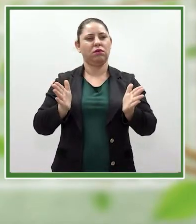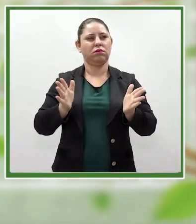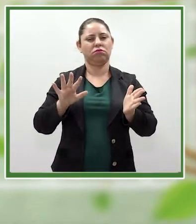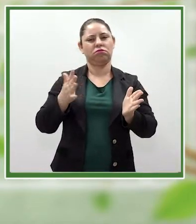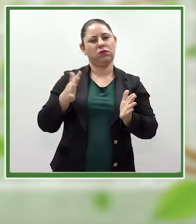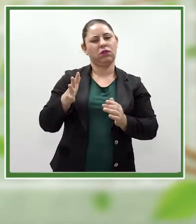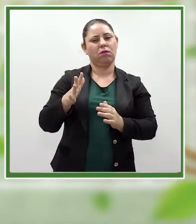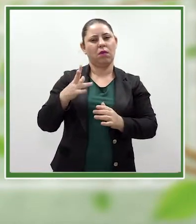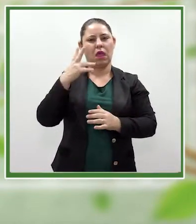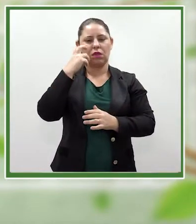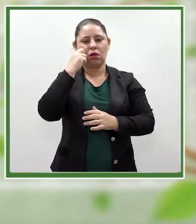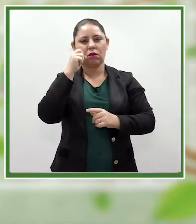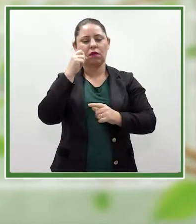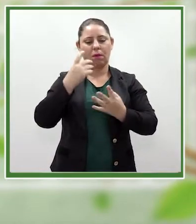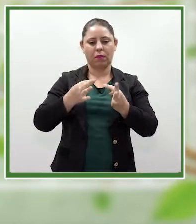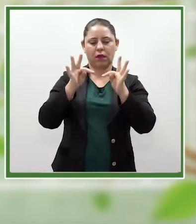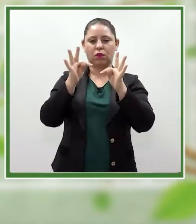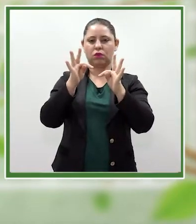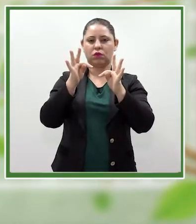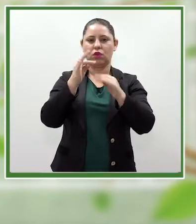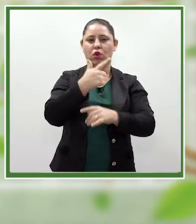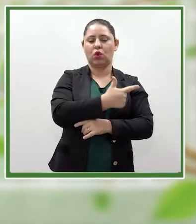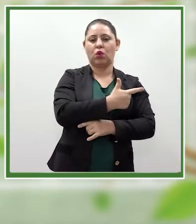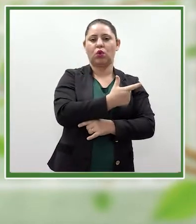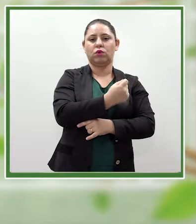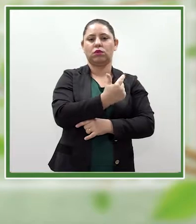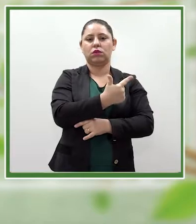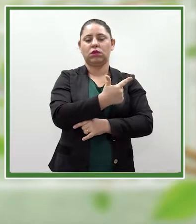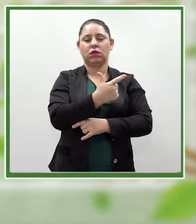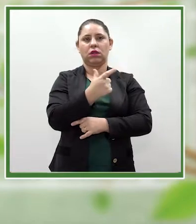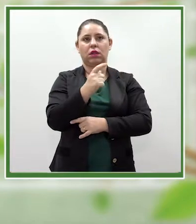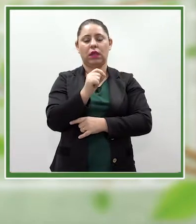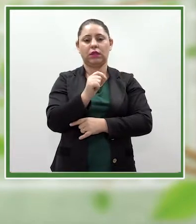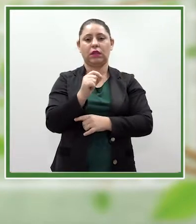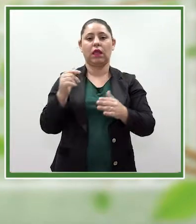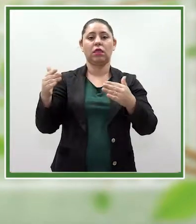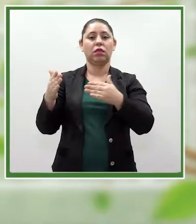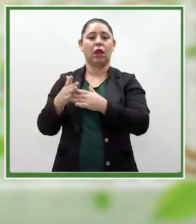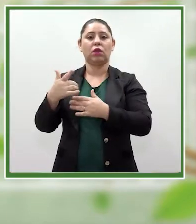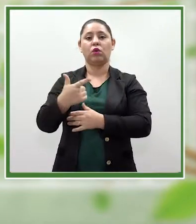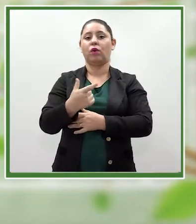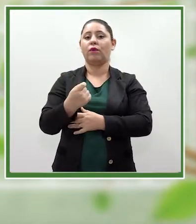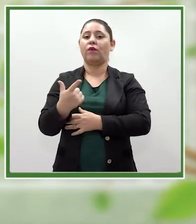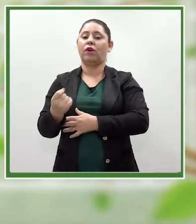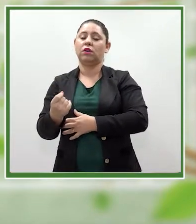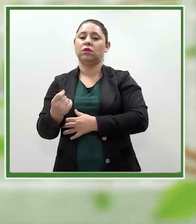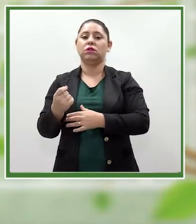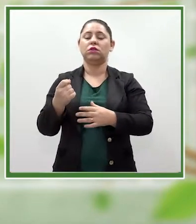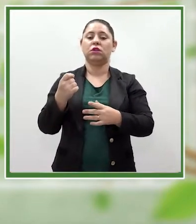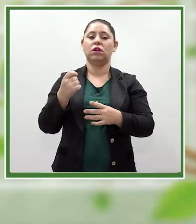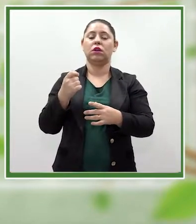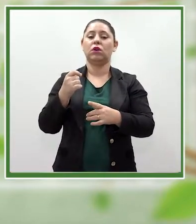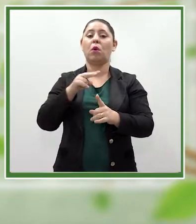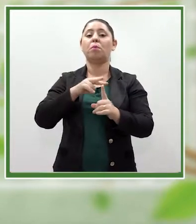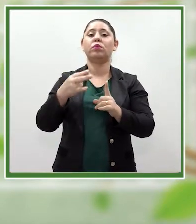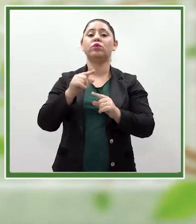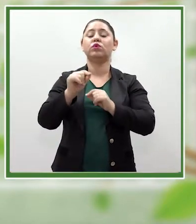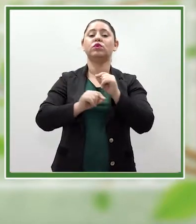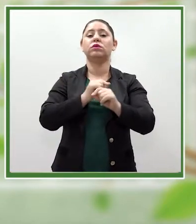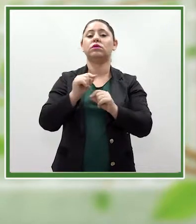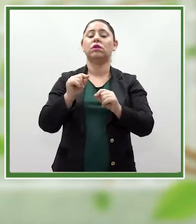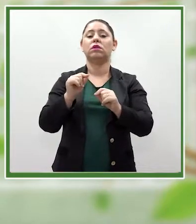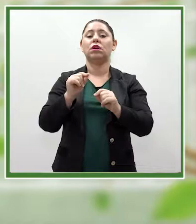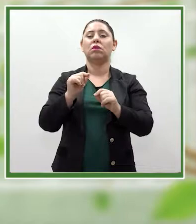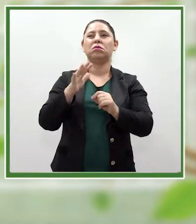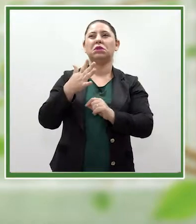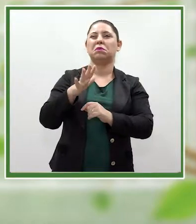Num período de adoção dessas tecnologias, de 2010 até 2020, e com uma